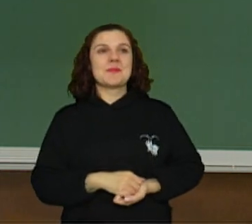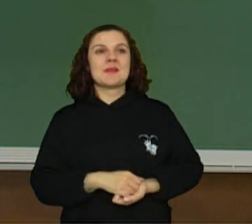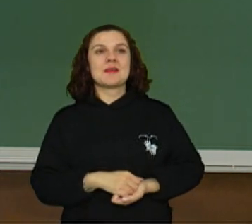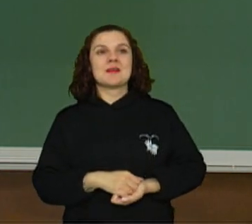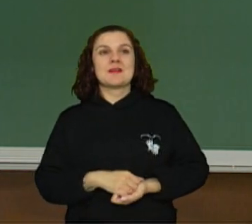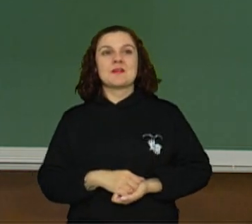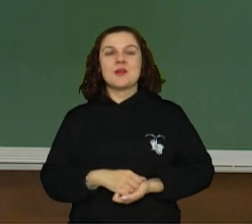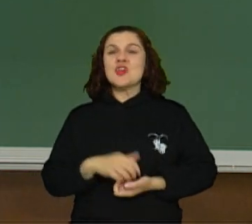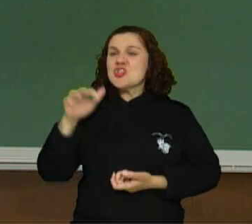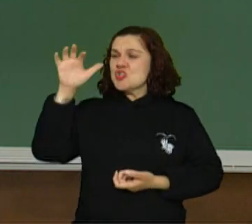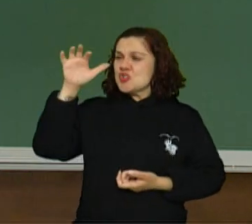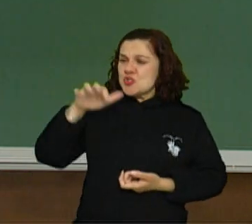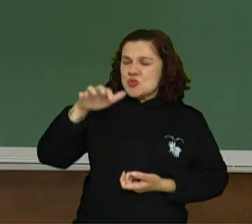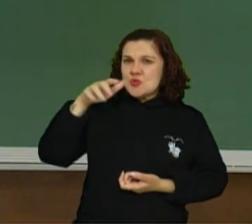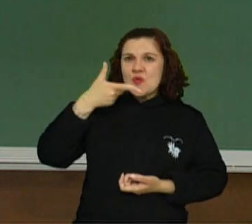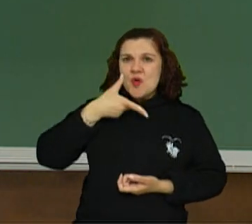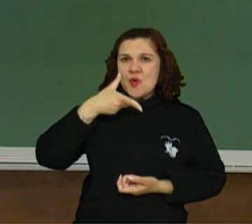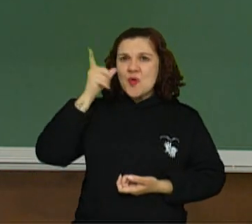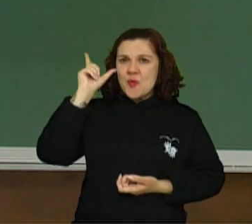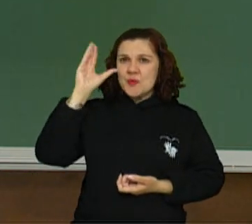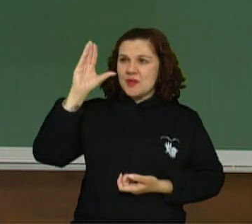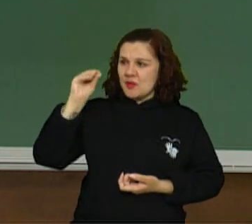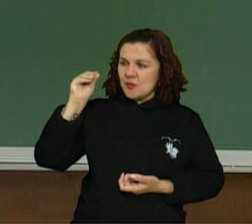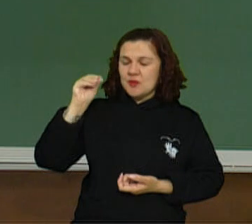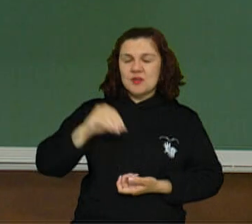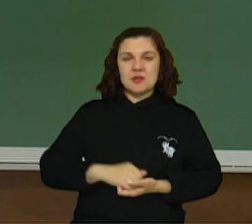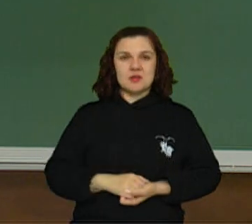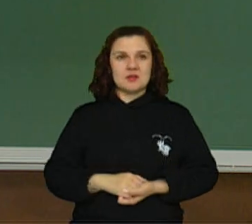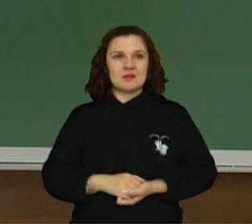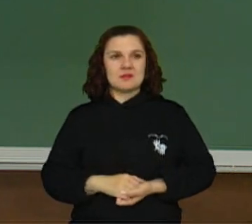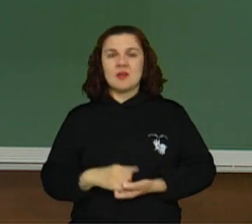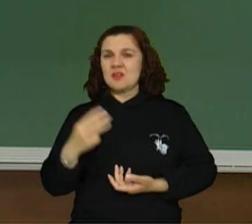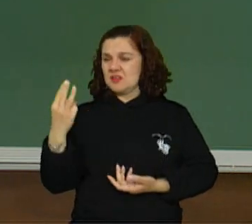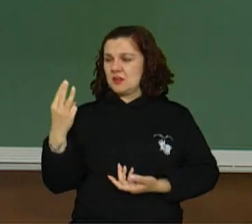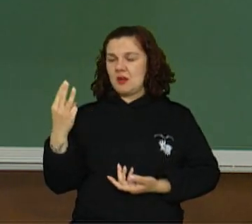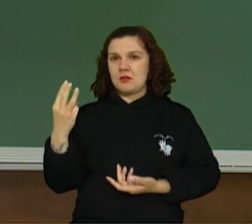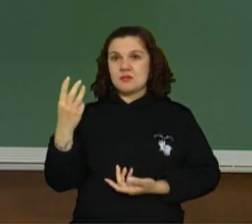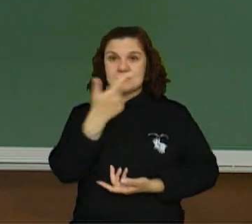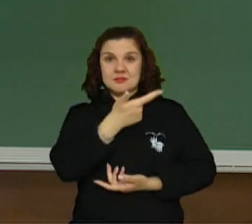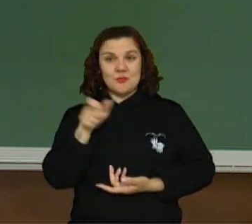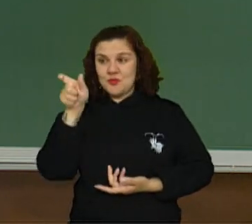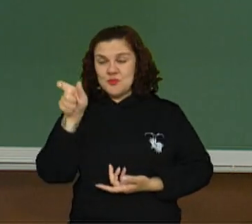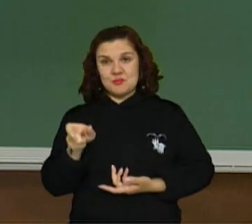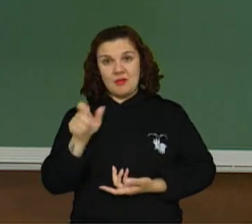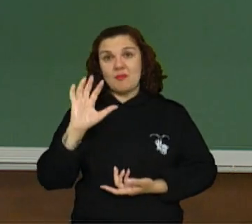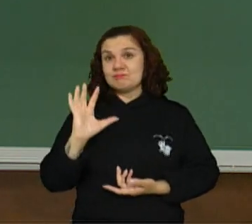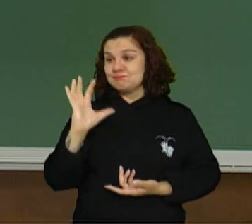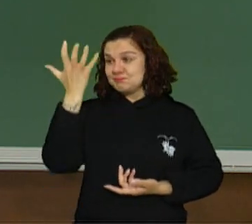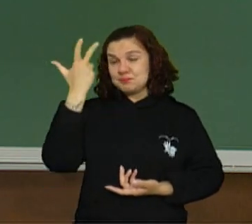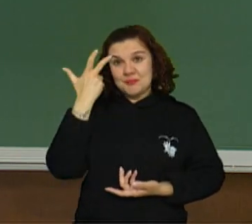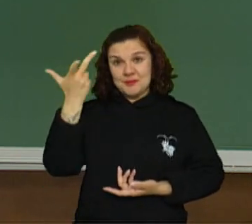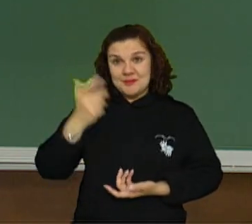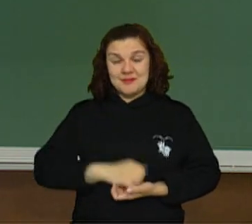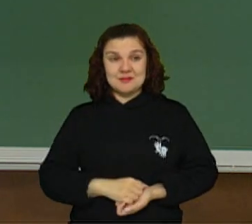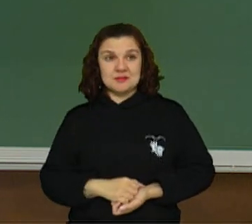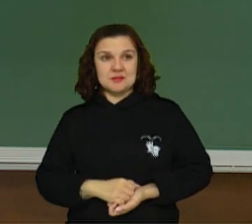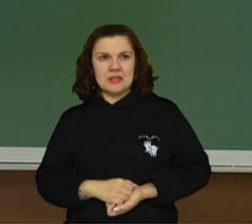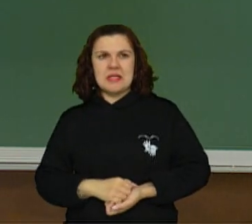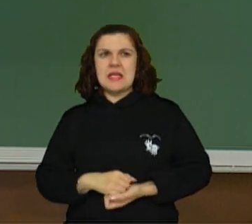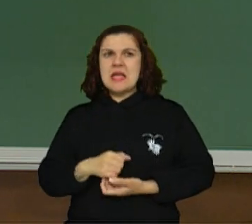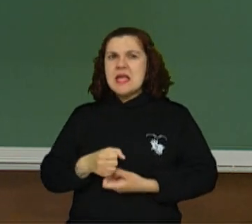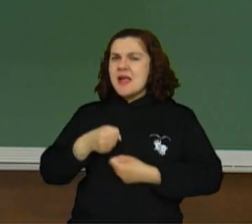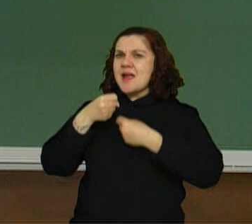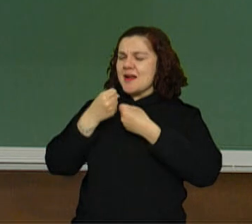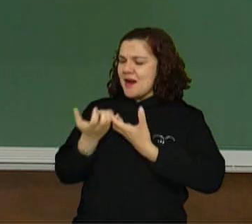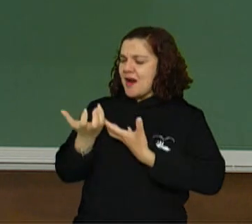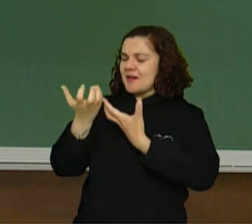lá. Choveu muito ontem à noite. 3. Oração sem sujeito, né? Fenômenos da natureza.